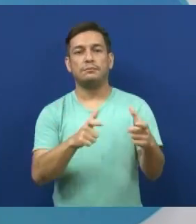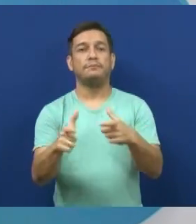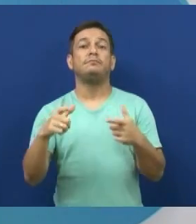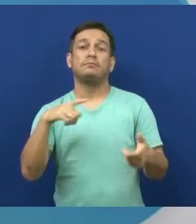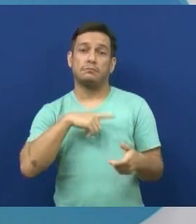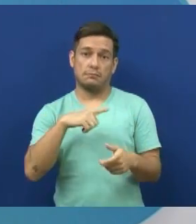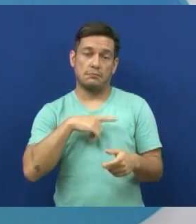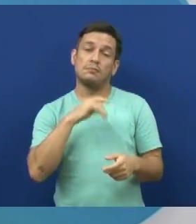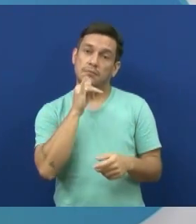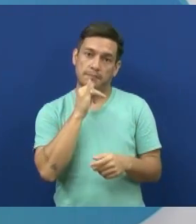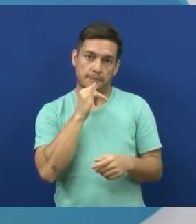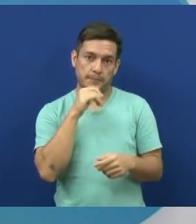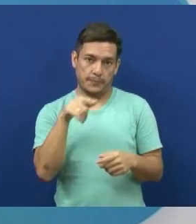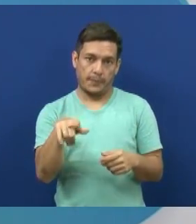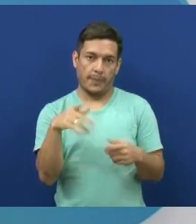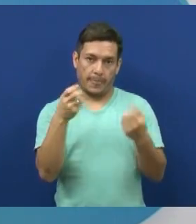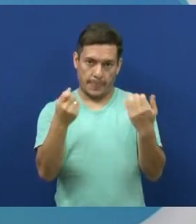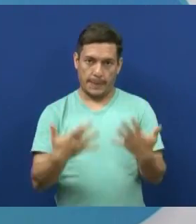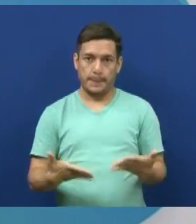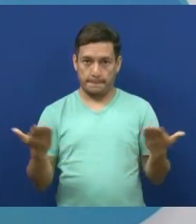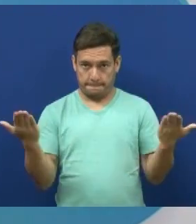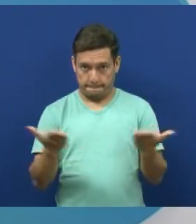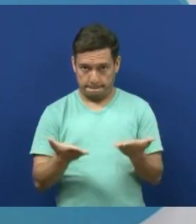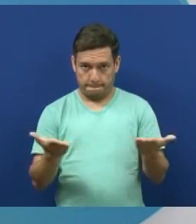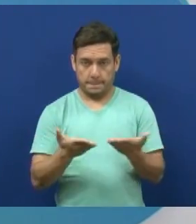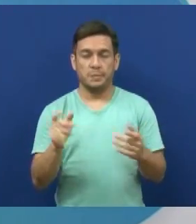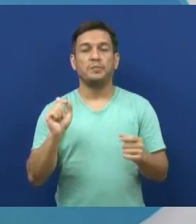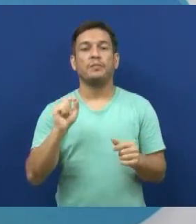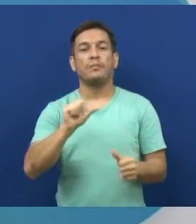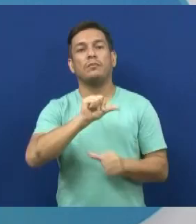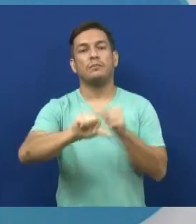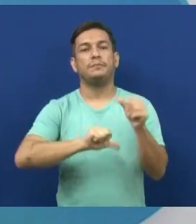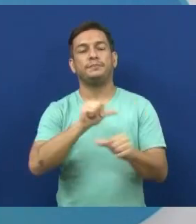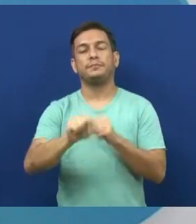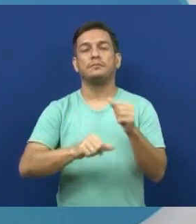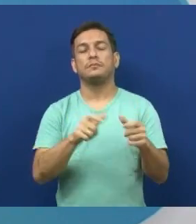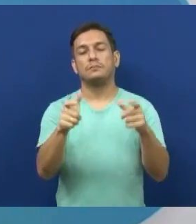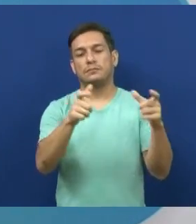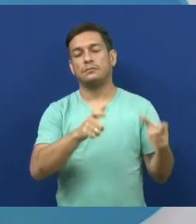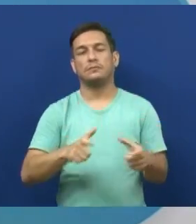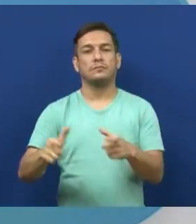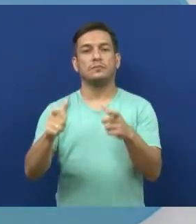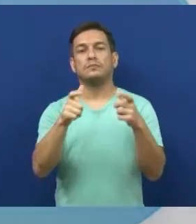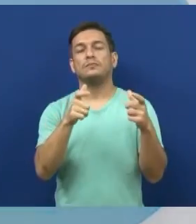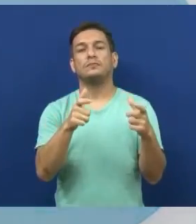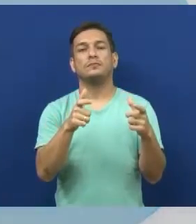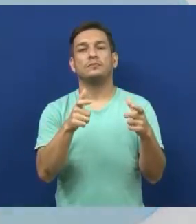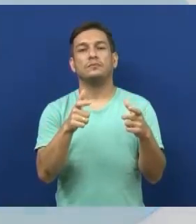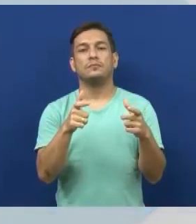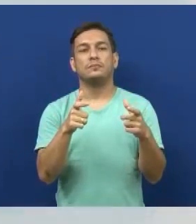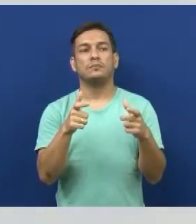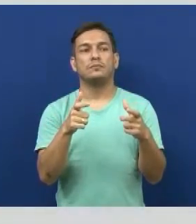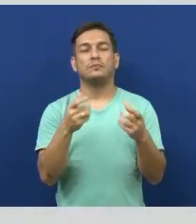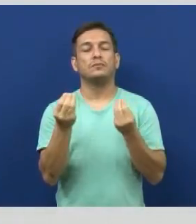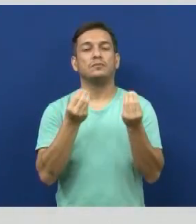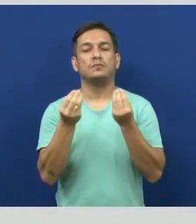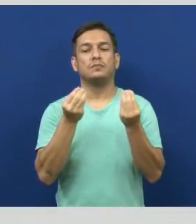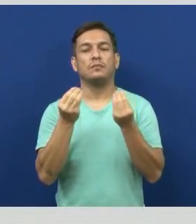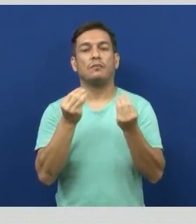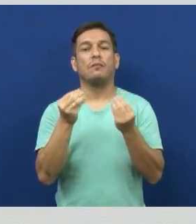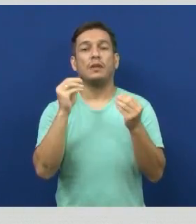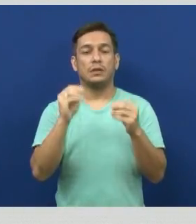tenho nesse exemplo de modificação da paisagem através de um